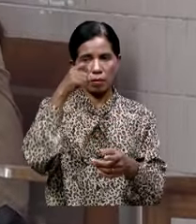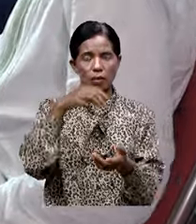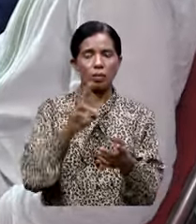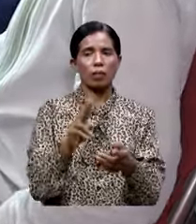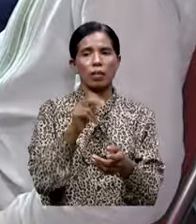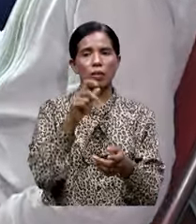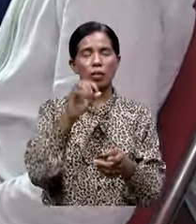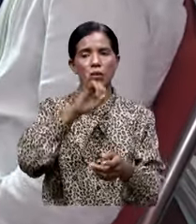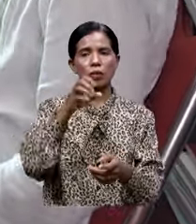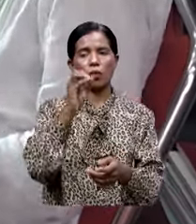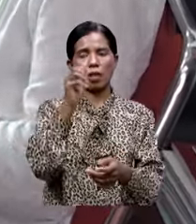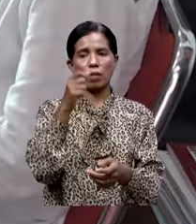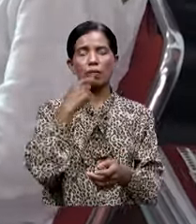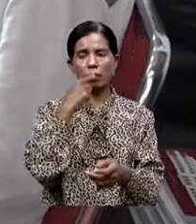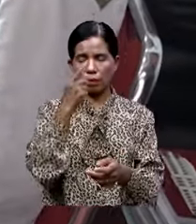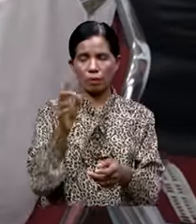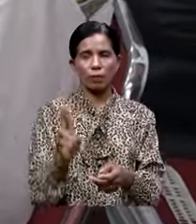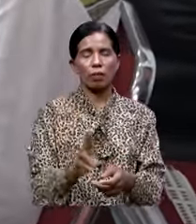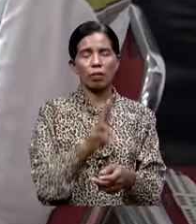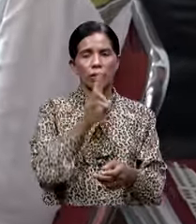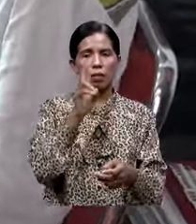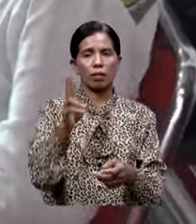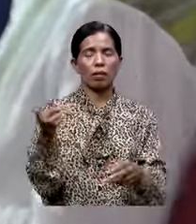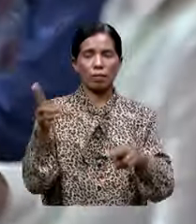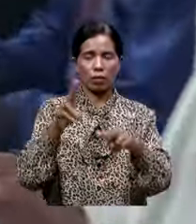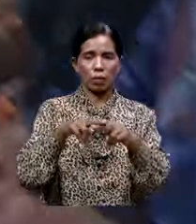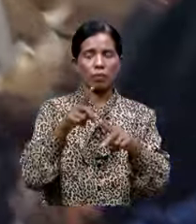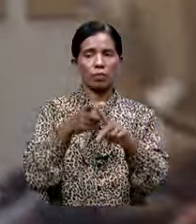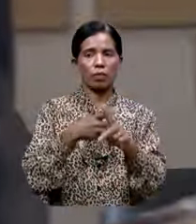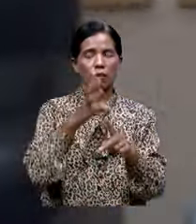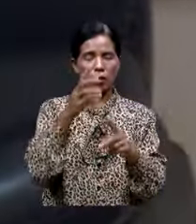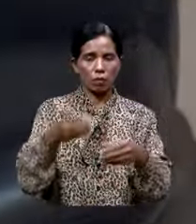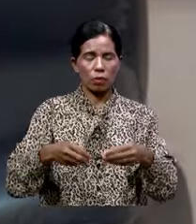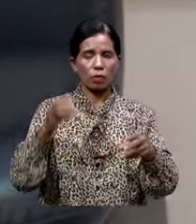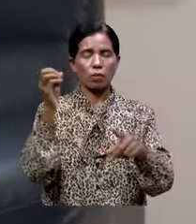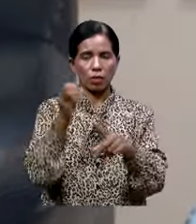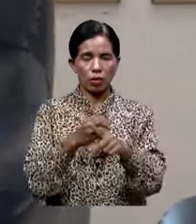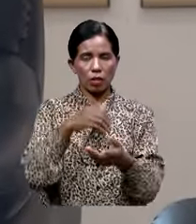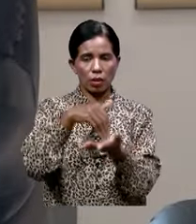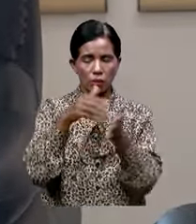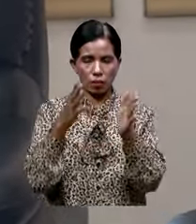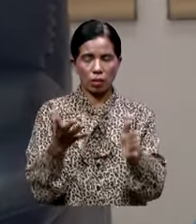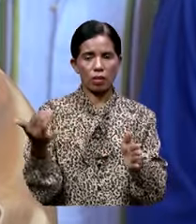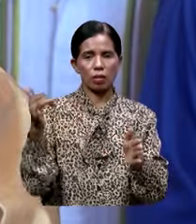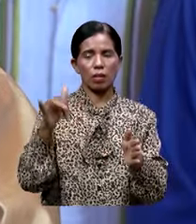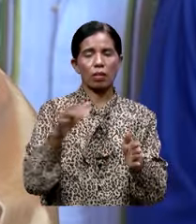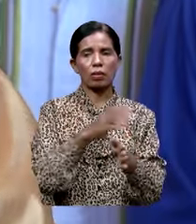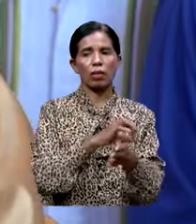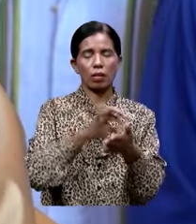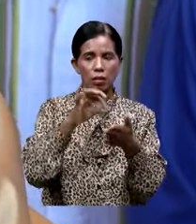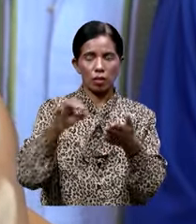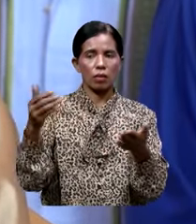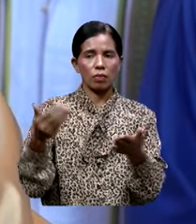UNTL, João Soares Martins, até tem, a universidade estende tão fulano, onde foi oportunidade para estudante hirecne, atual ora existe, foi